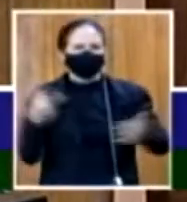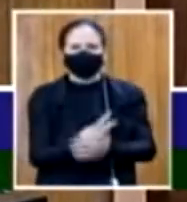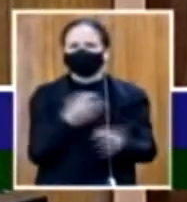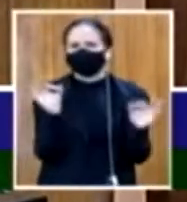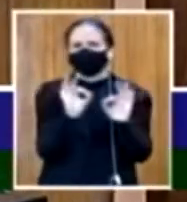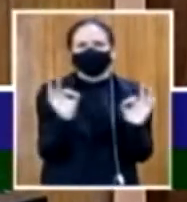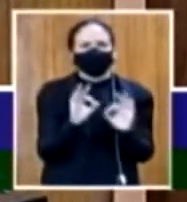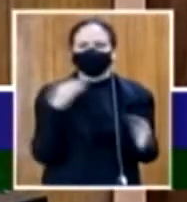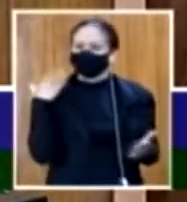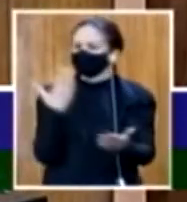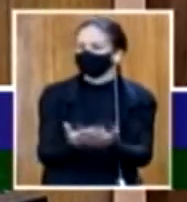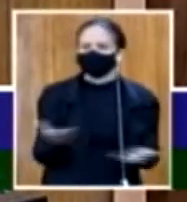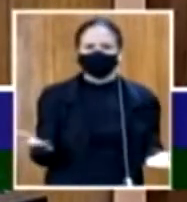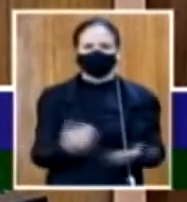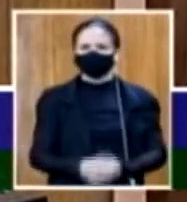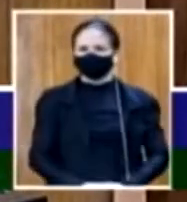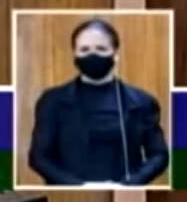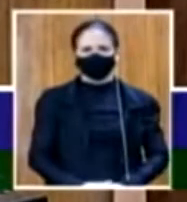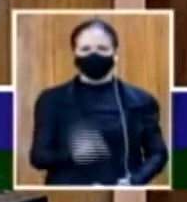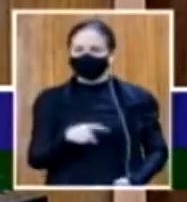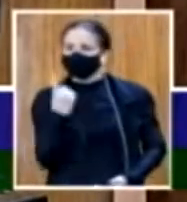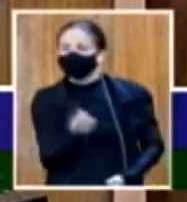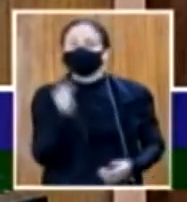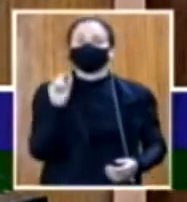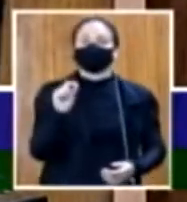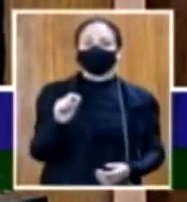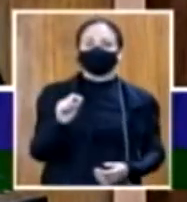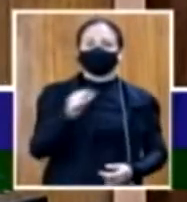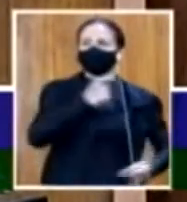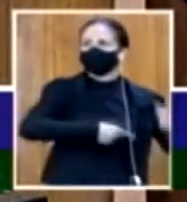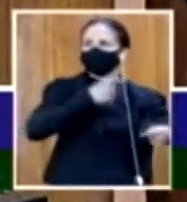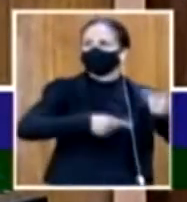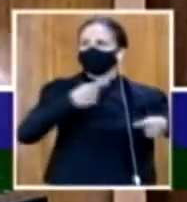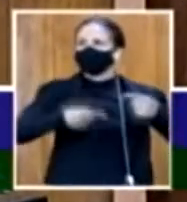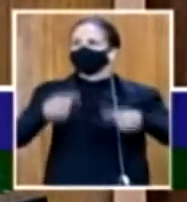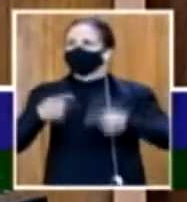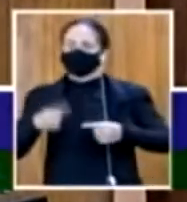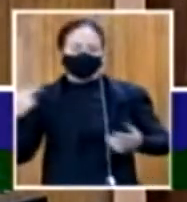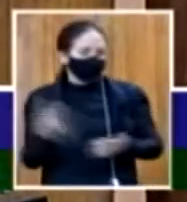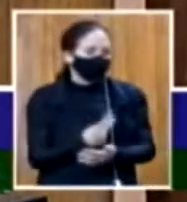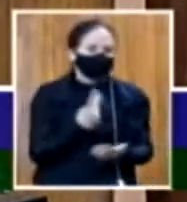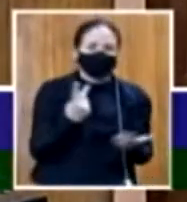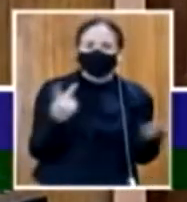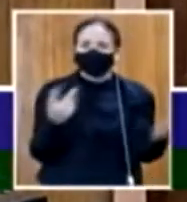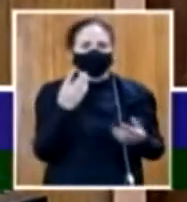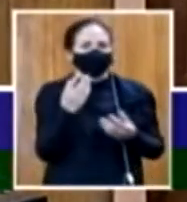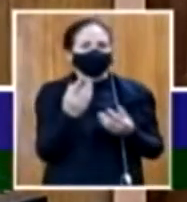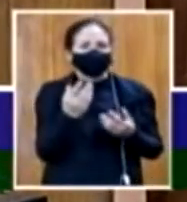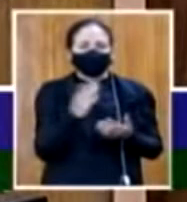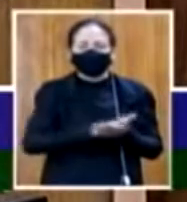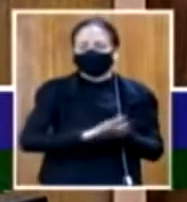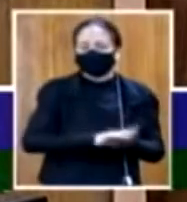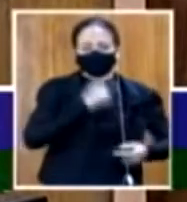acontece. Nós vamos agora entrar na reforma política, que era importante também não acontece. E a